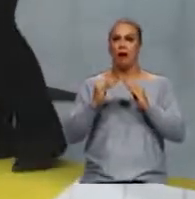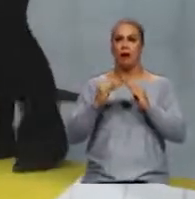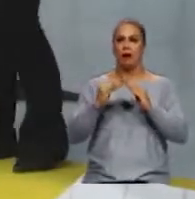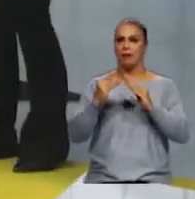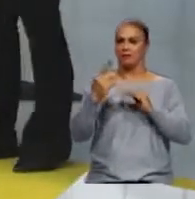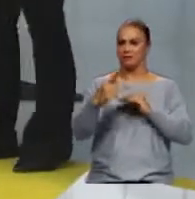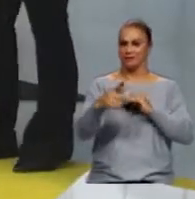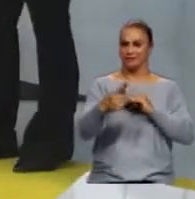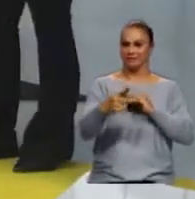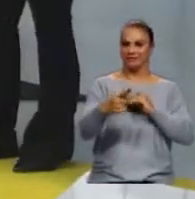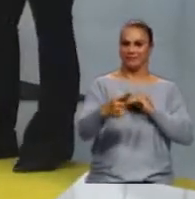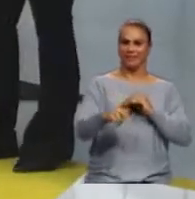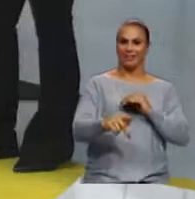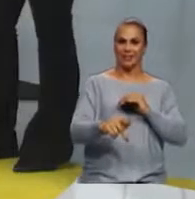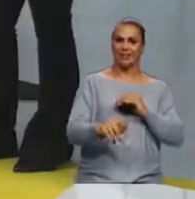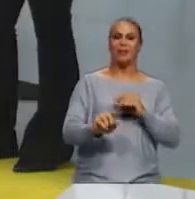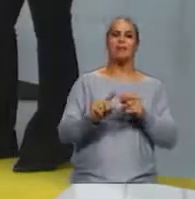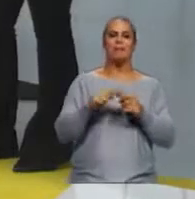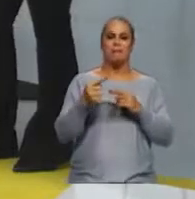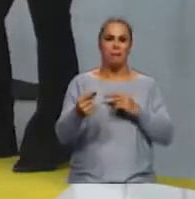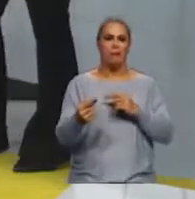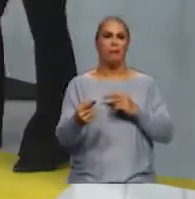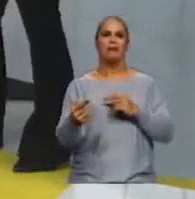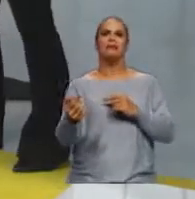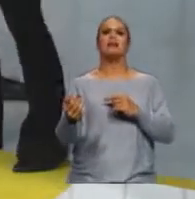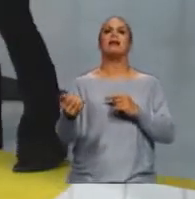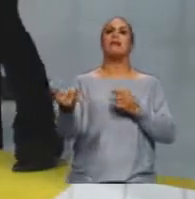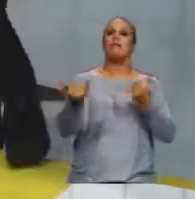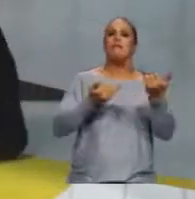depois dá o retorno aí para nós.